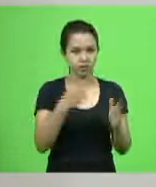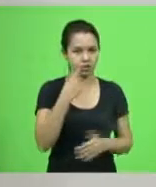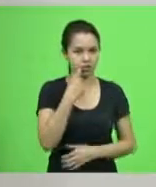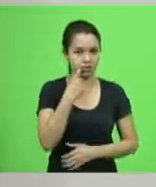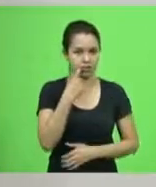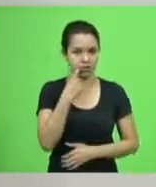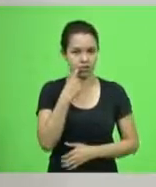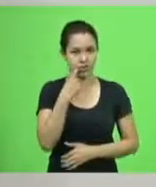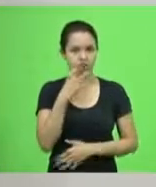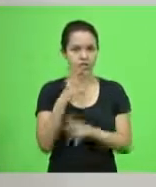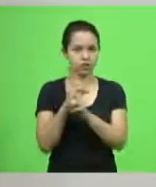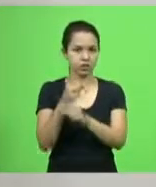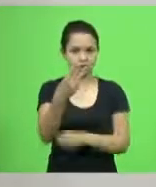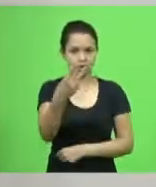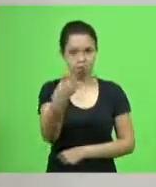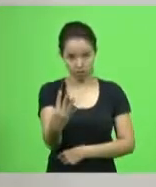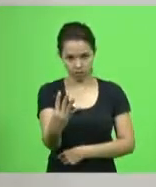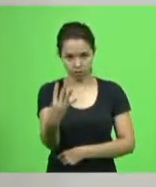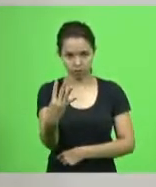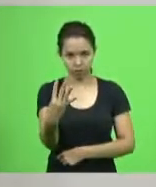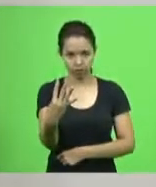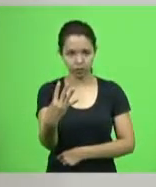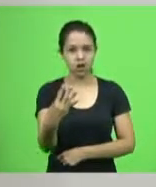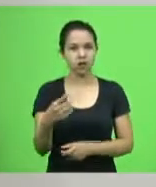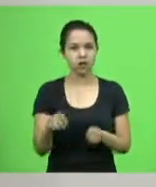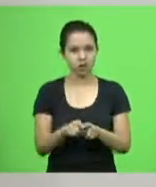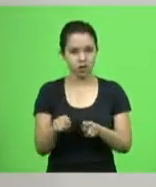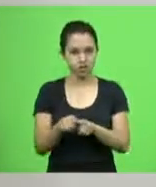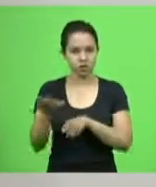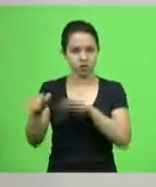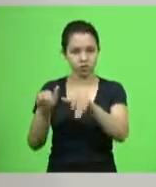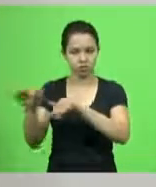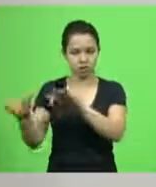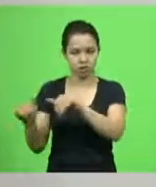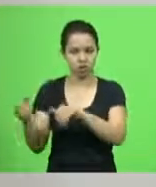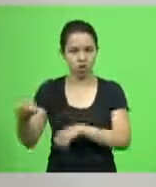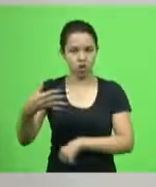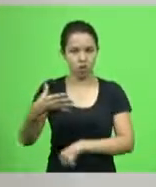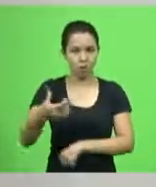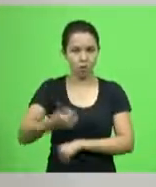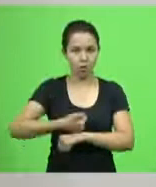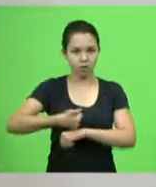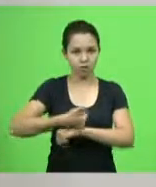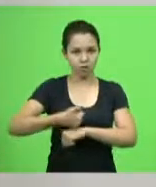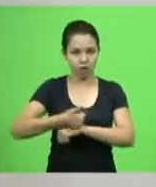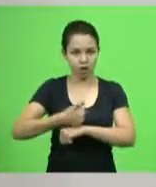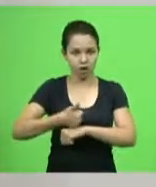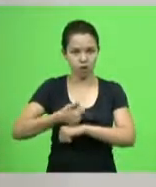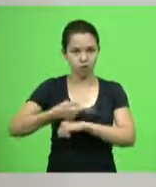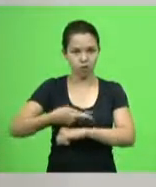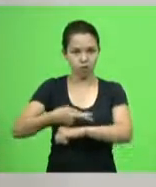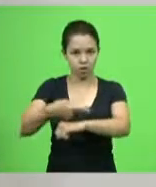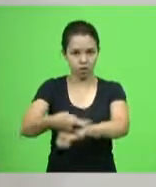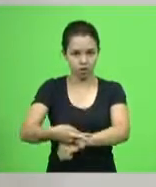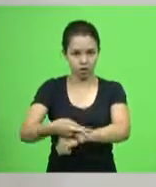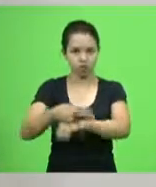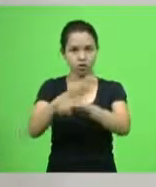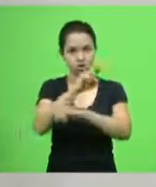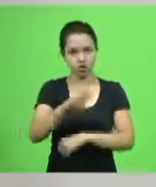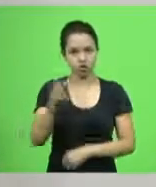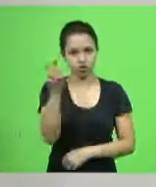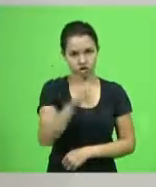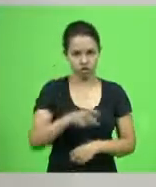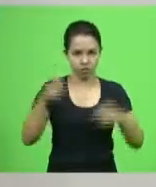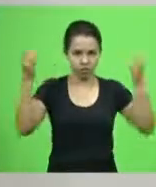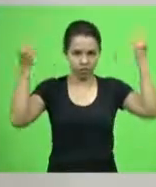leitos. Serão contratados novos profissionais para os leitos ampliados em Xanxerê e Chapecó. Há